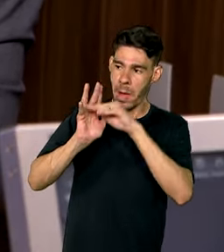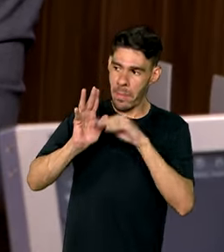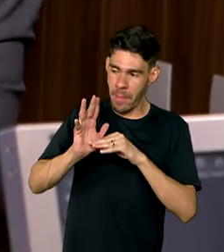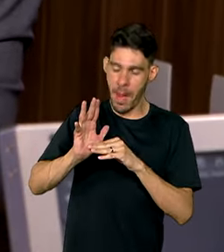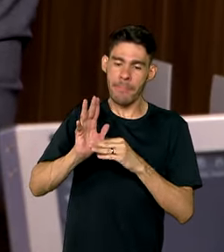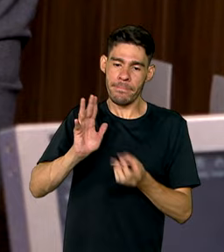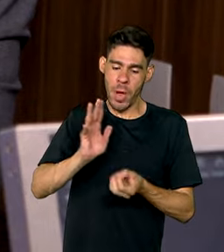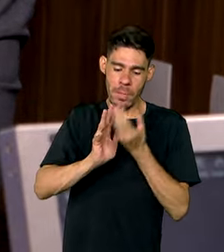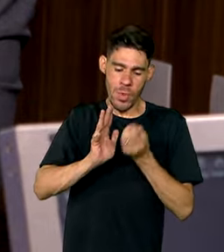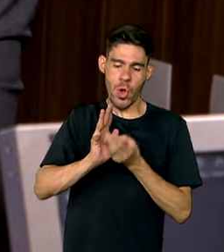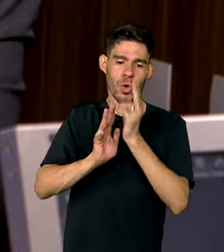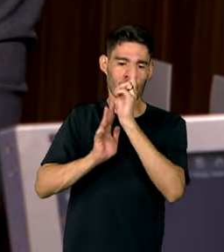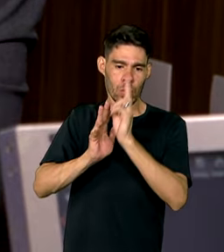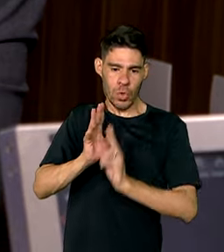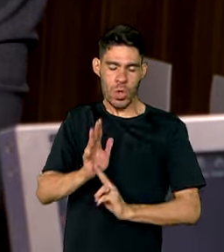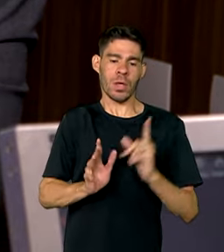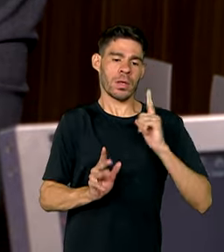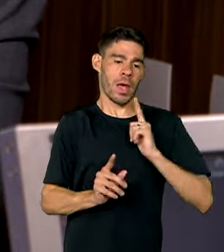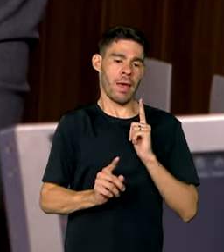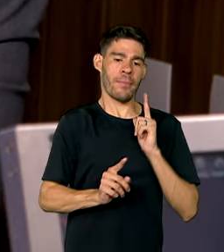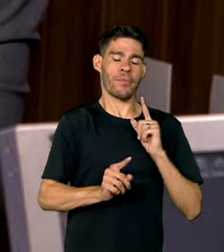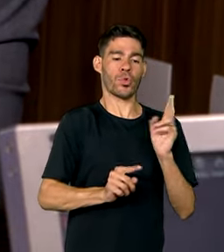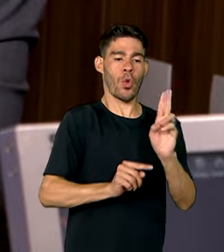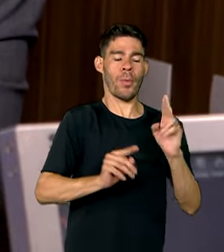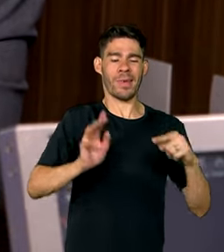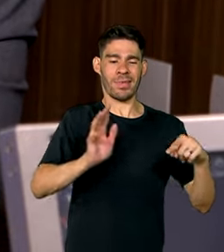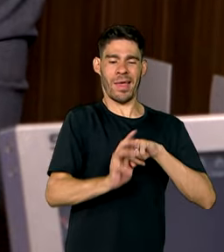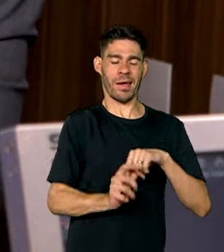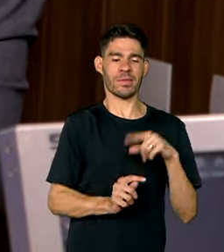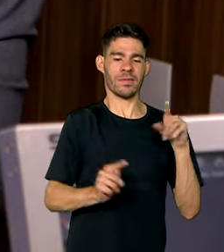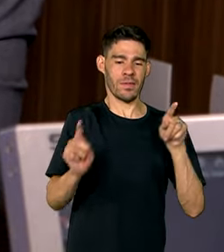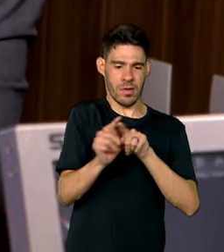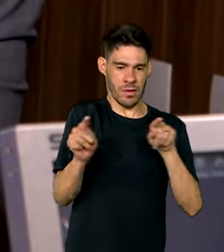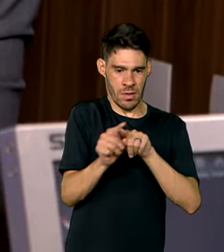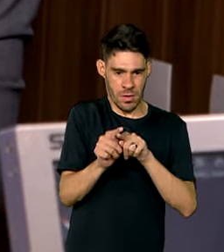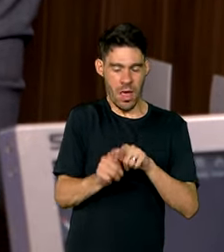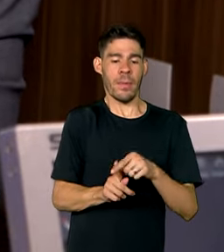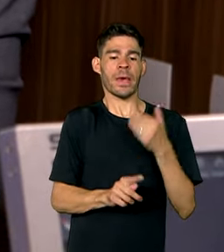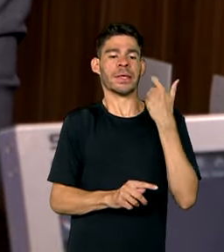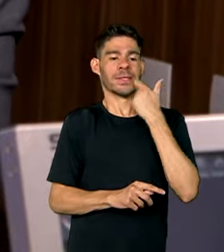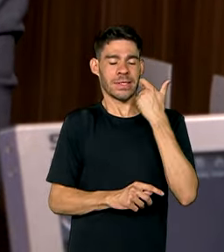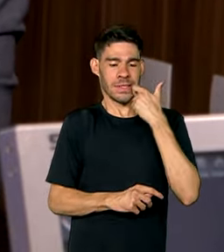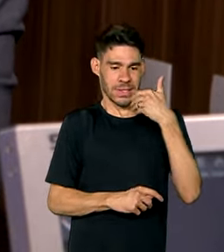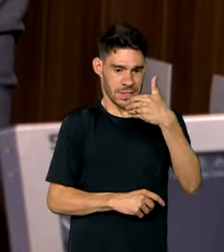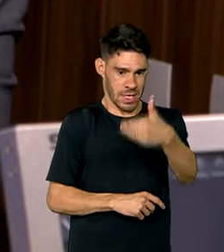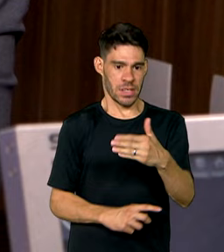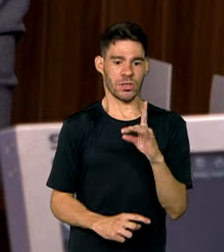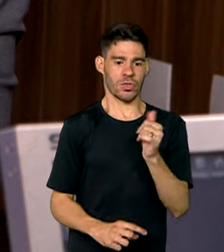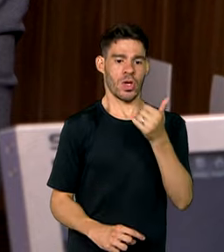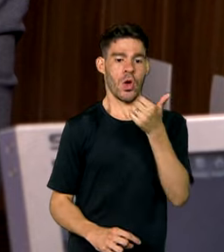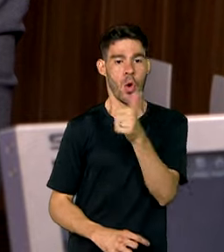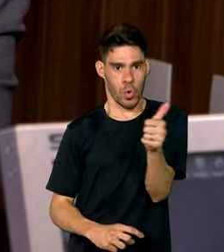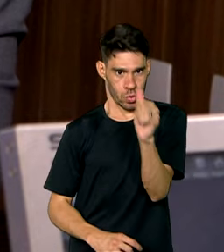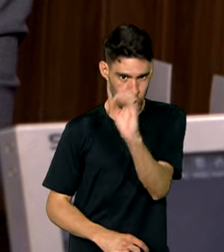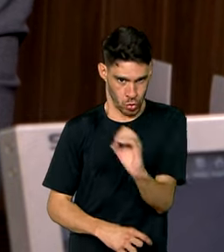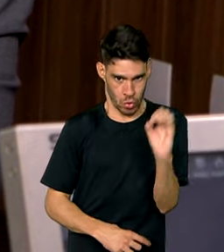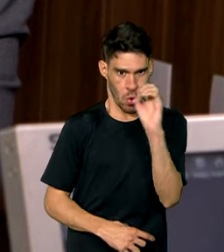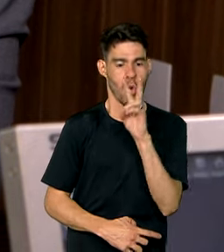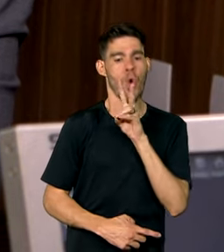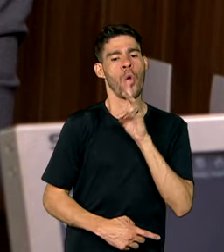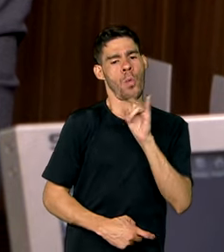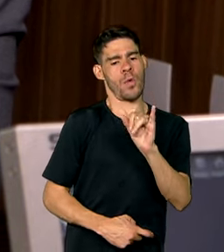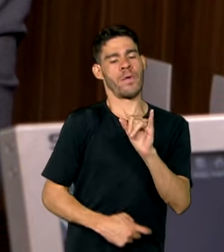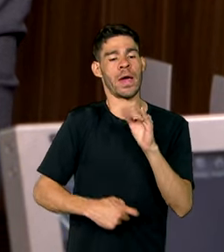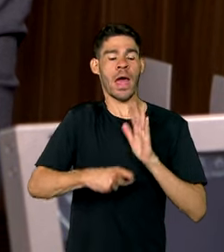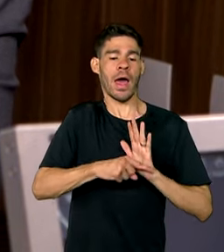essa lista do site do Ministério da Fazenda, e uma lista negativa. E a partir de sexta-feira, agora, dia 11 de outubro, nós vamos,